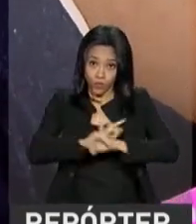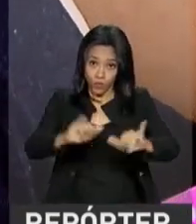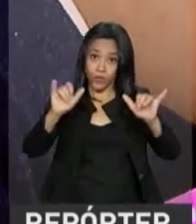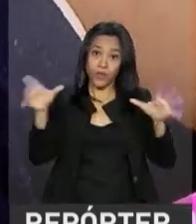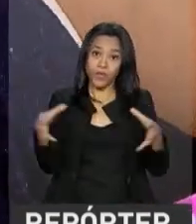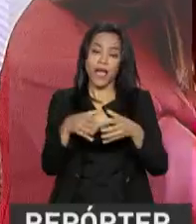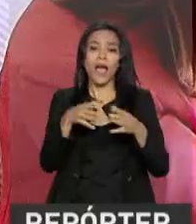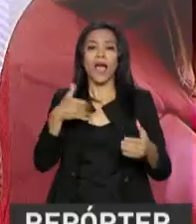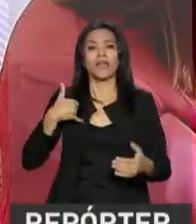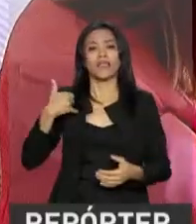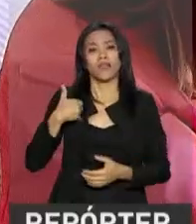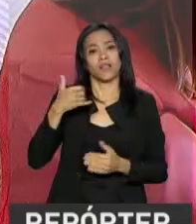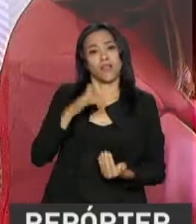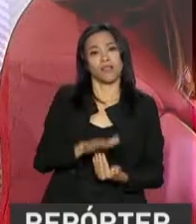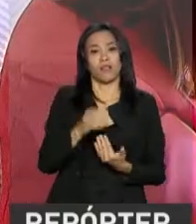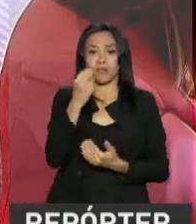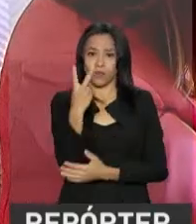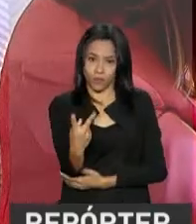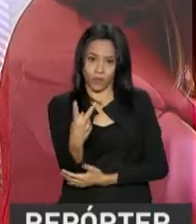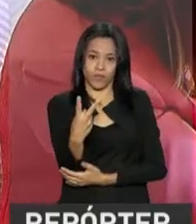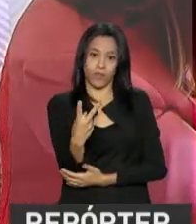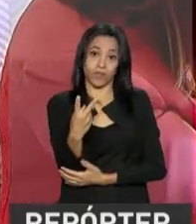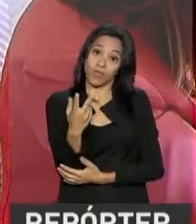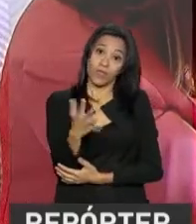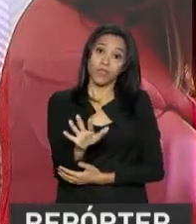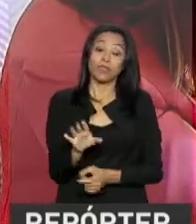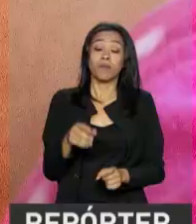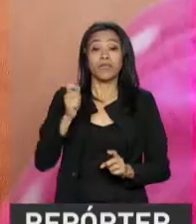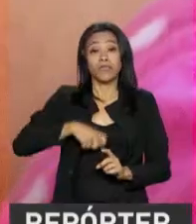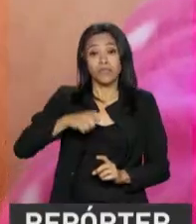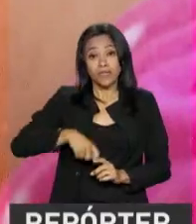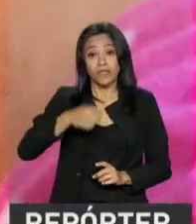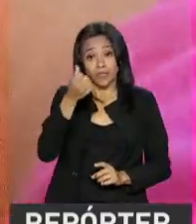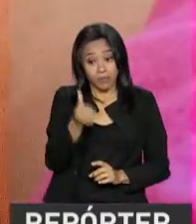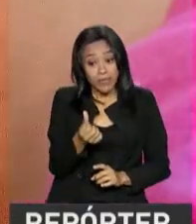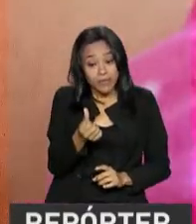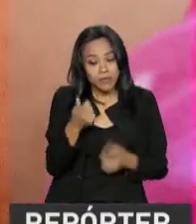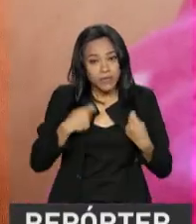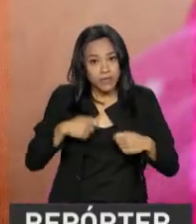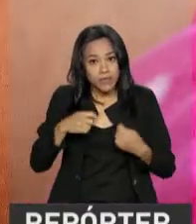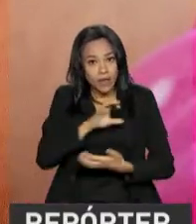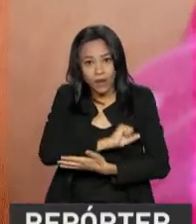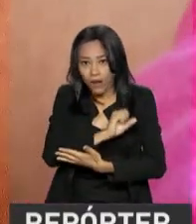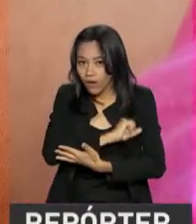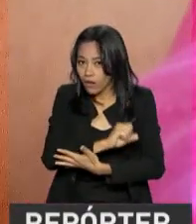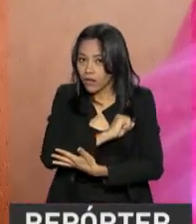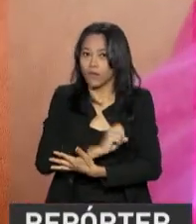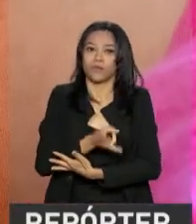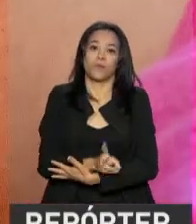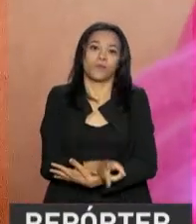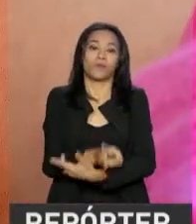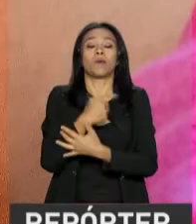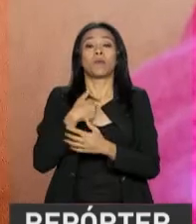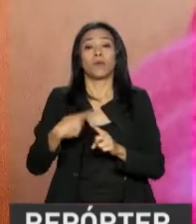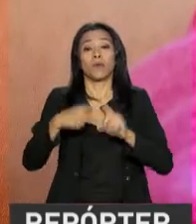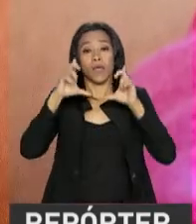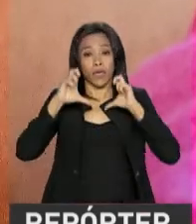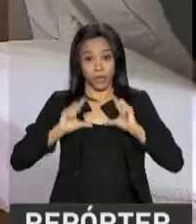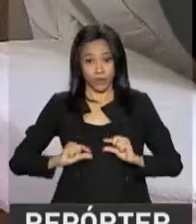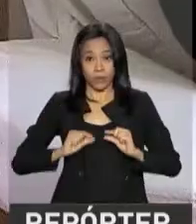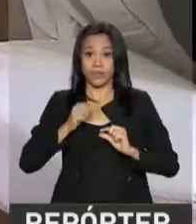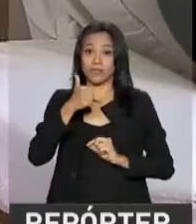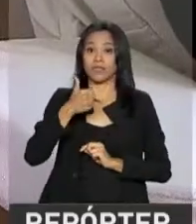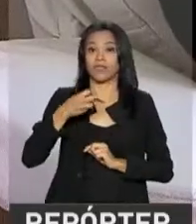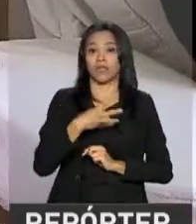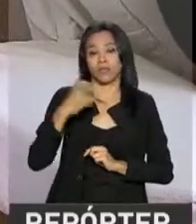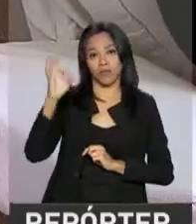até os 2 anos, sendo exclusivo até o 6º mês. O aleitamento materno reduz em até 13%